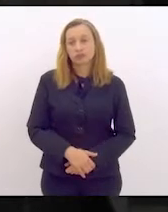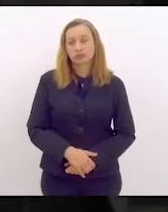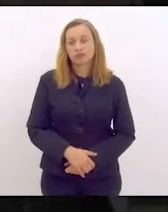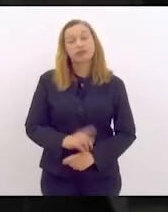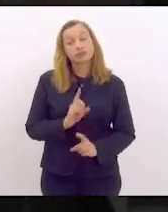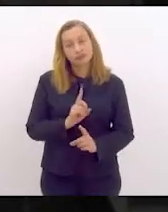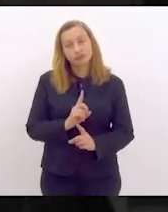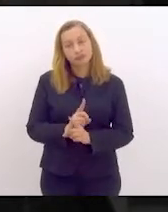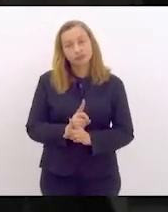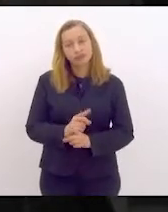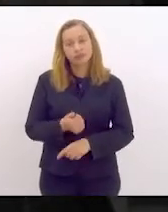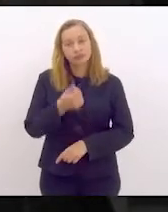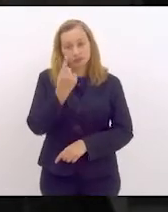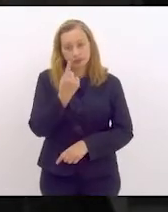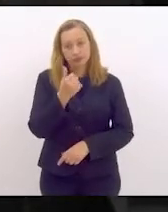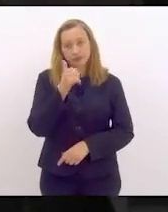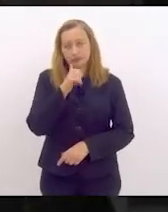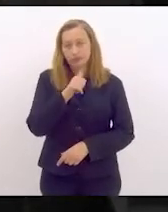encontrei uma senhora,